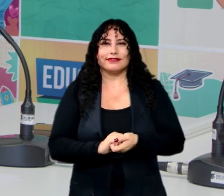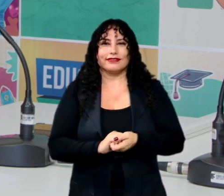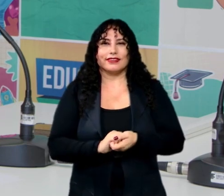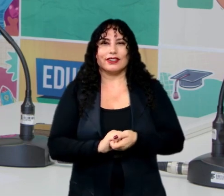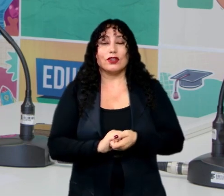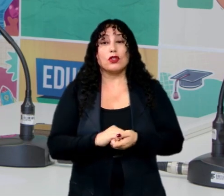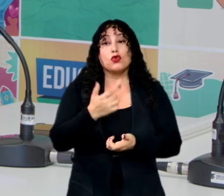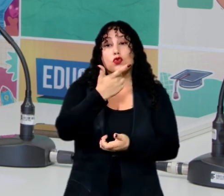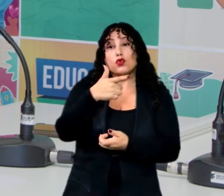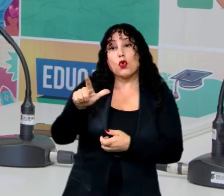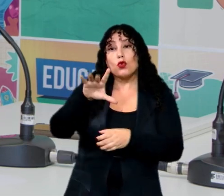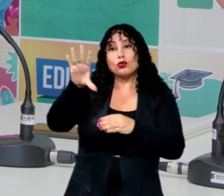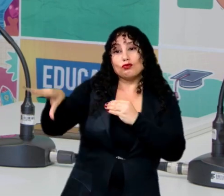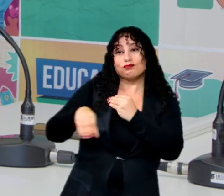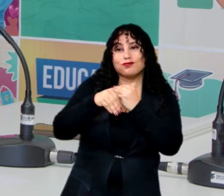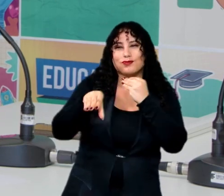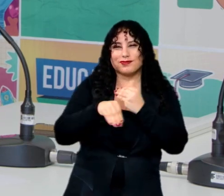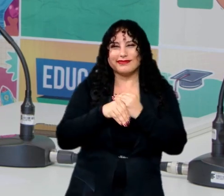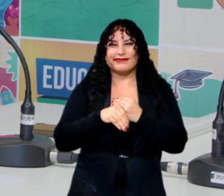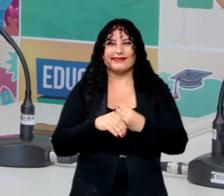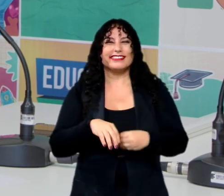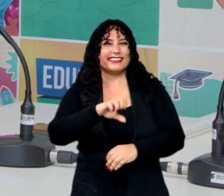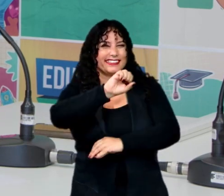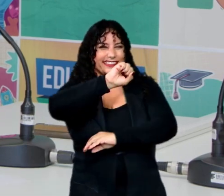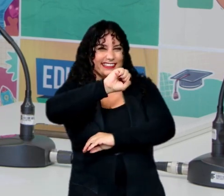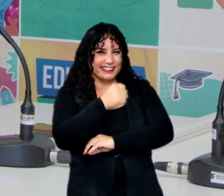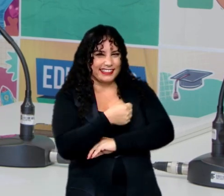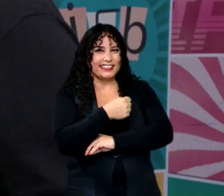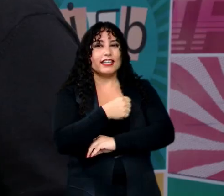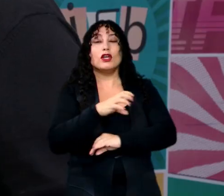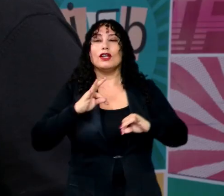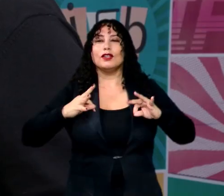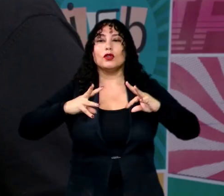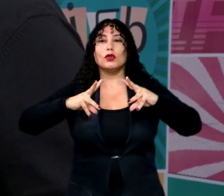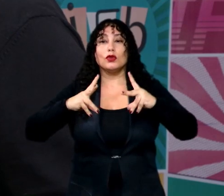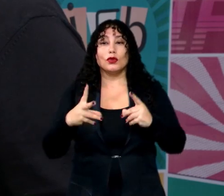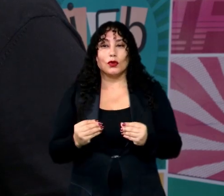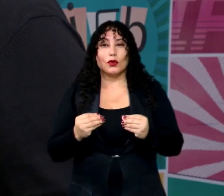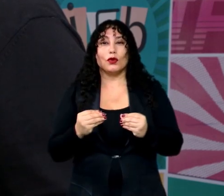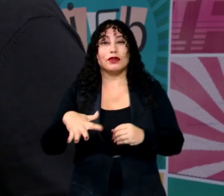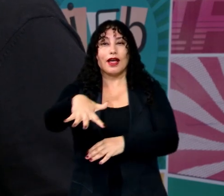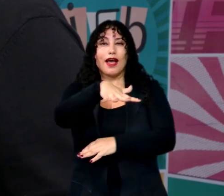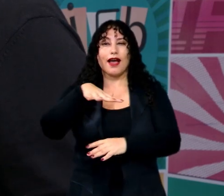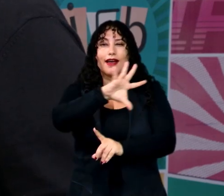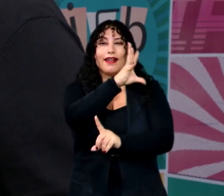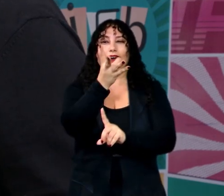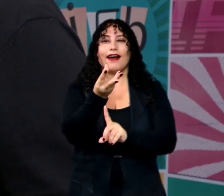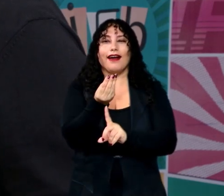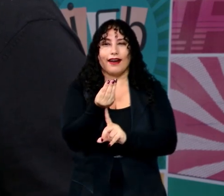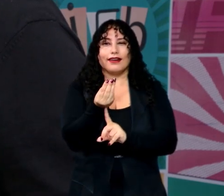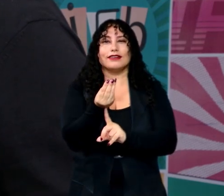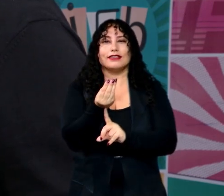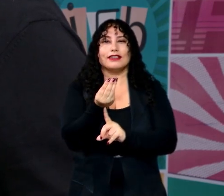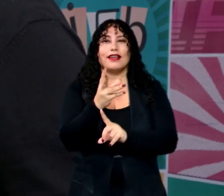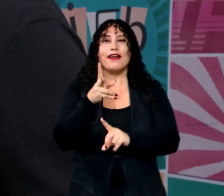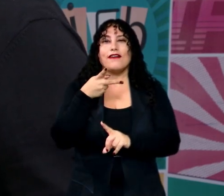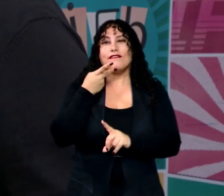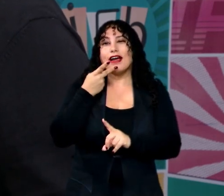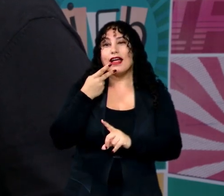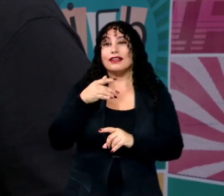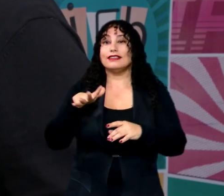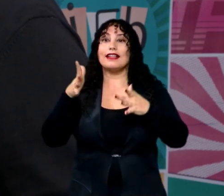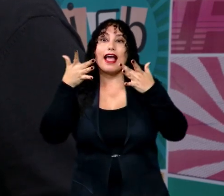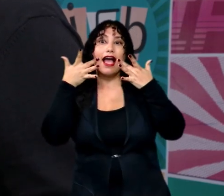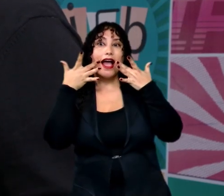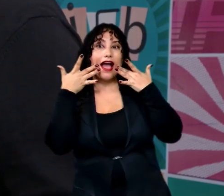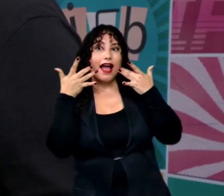o restante do conjunto. Sim, né? Toda a área artística, eu estou falando aqui das artes cênicas,